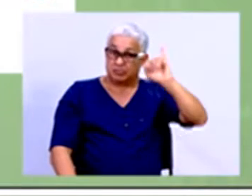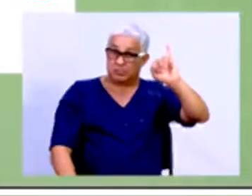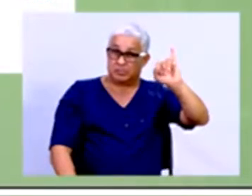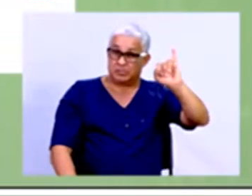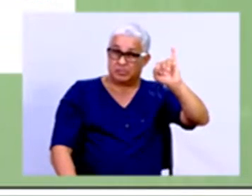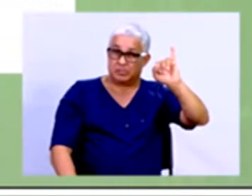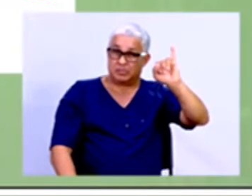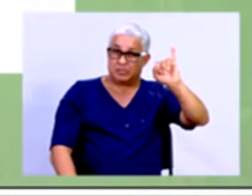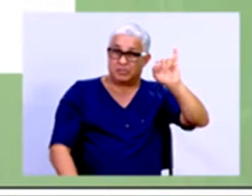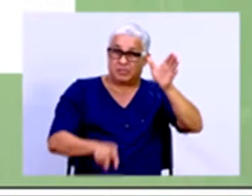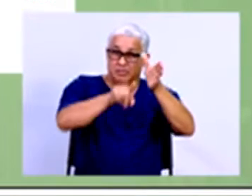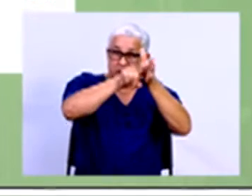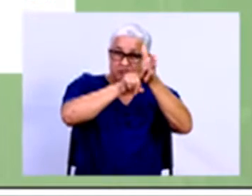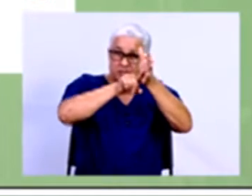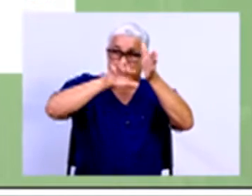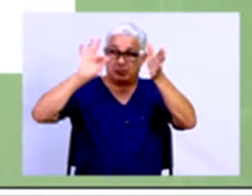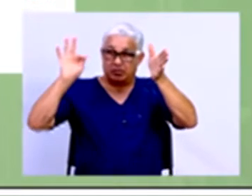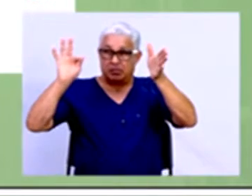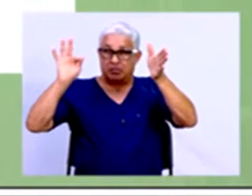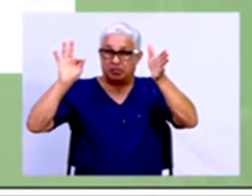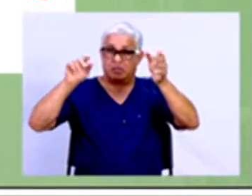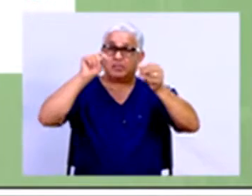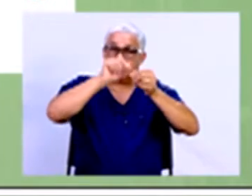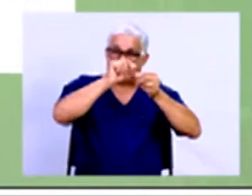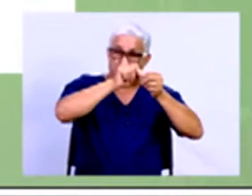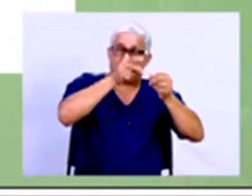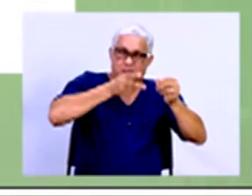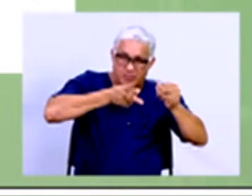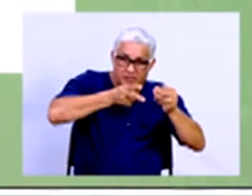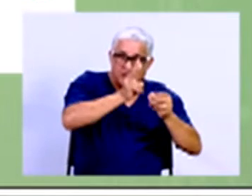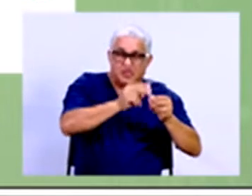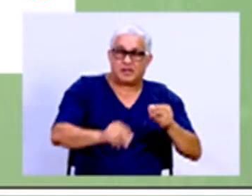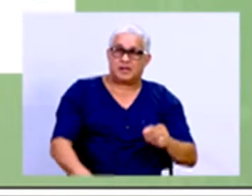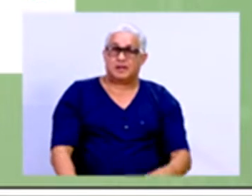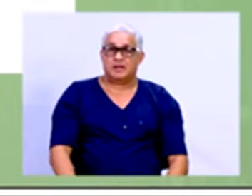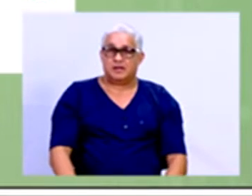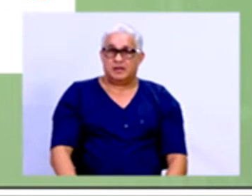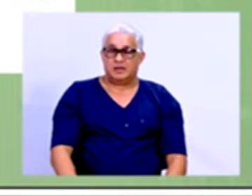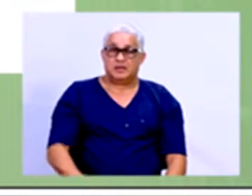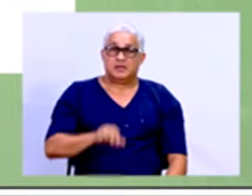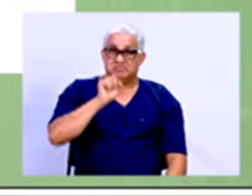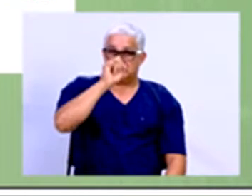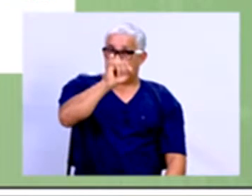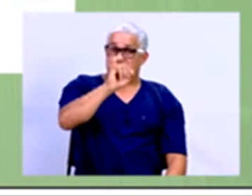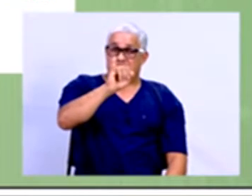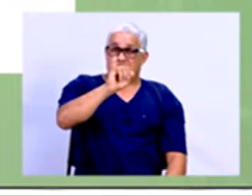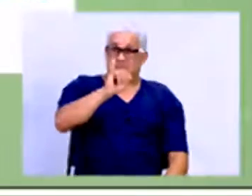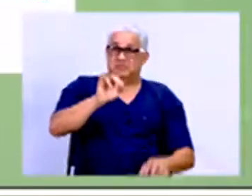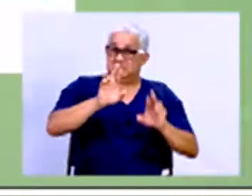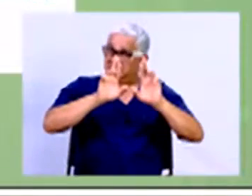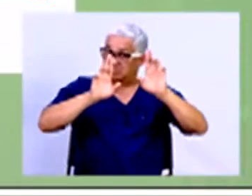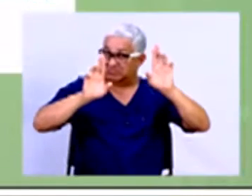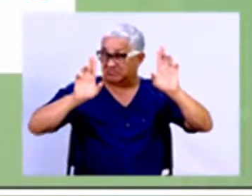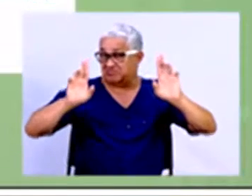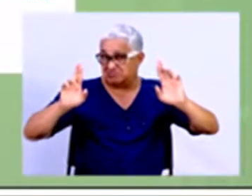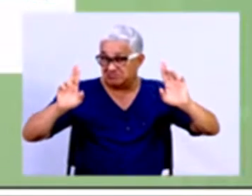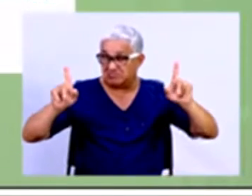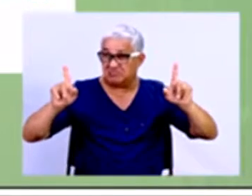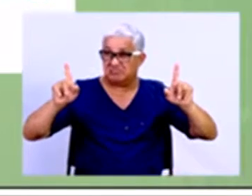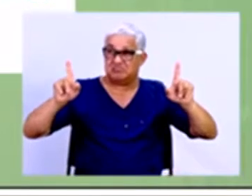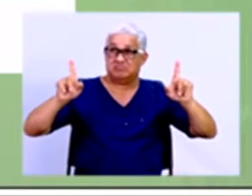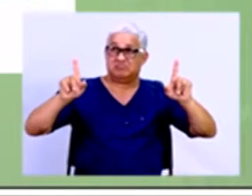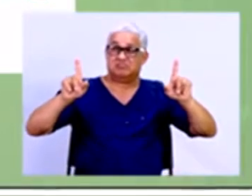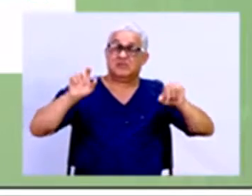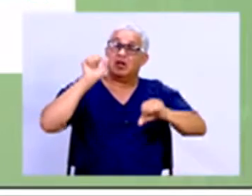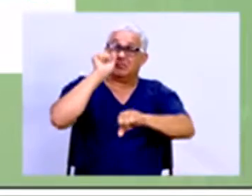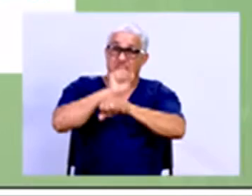que f, ele vai executar a condição. No momento que não atender mais essa condição, ele